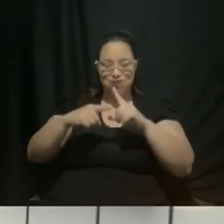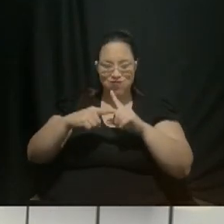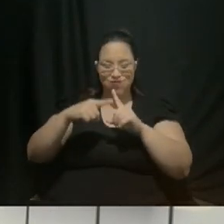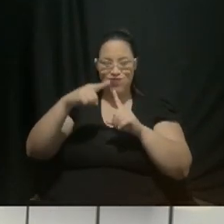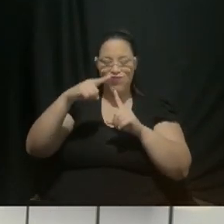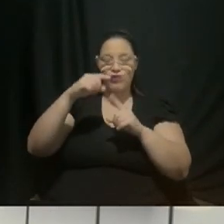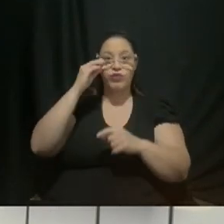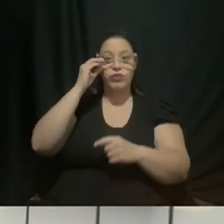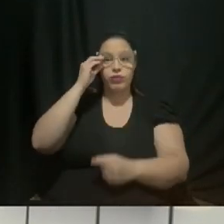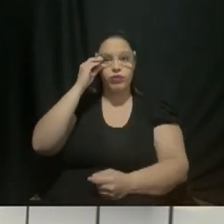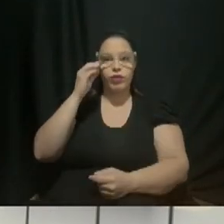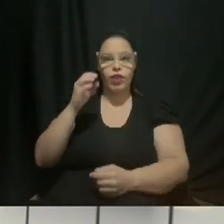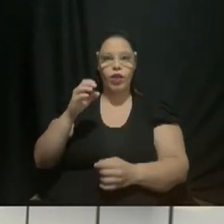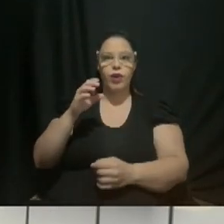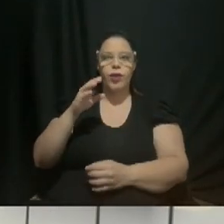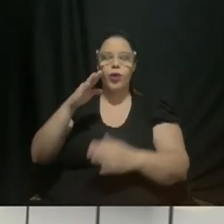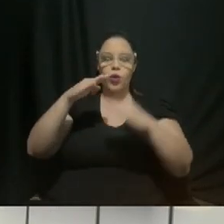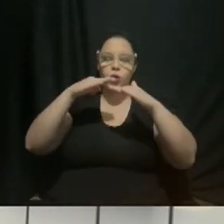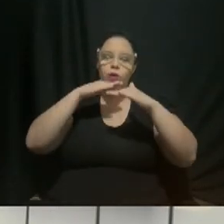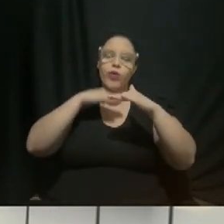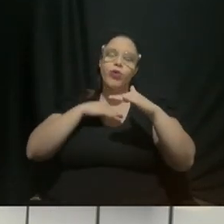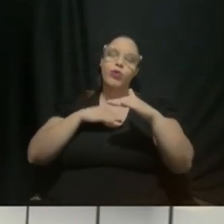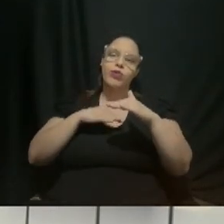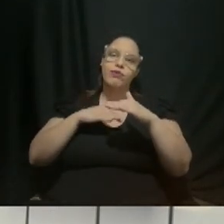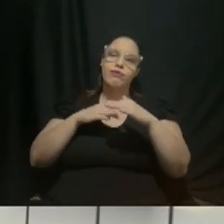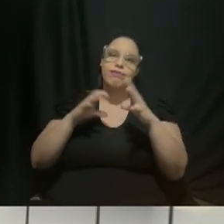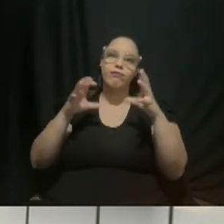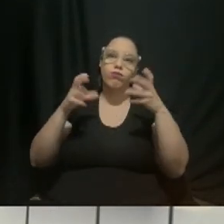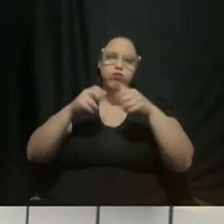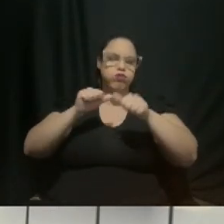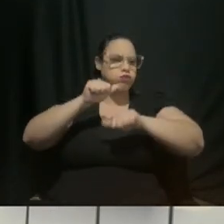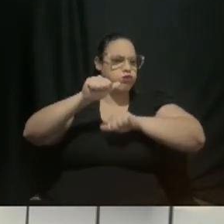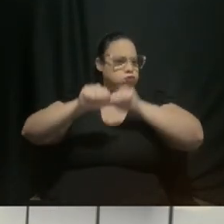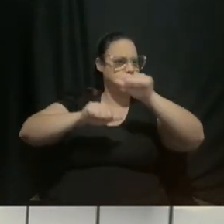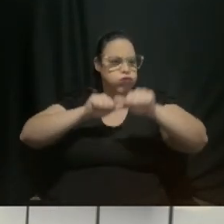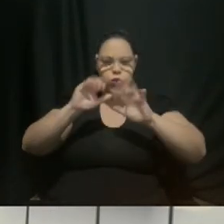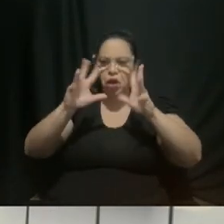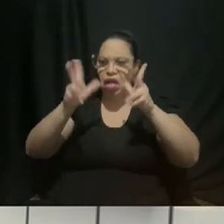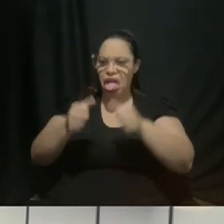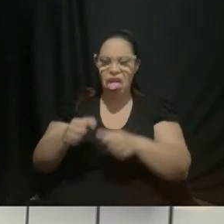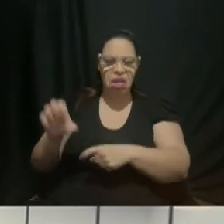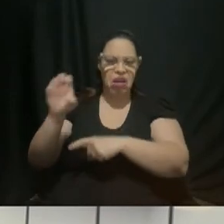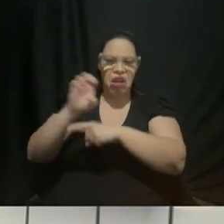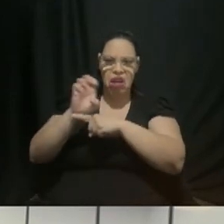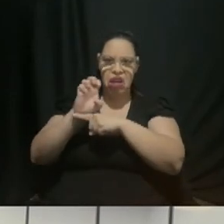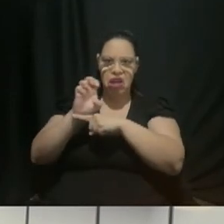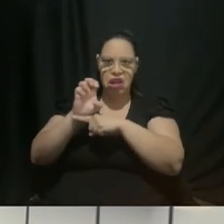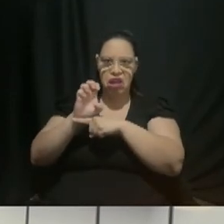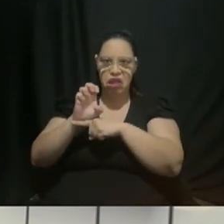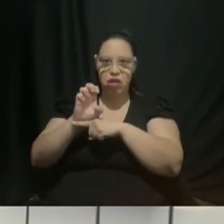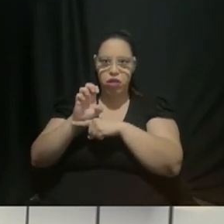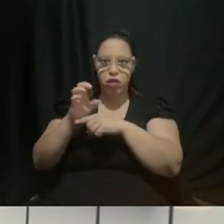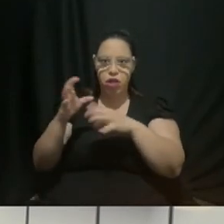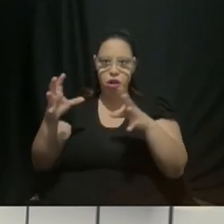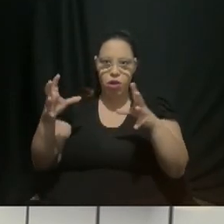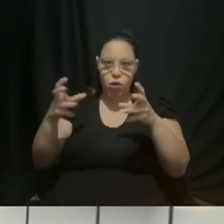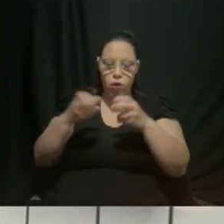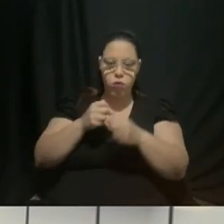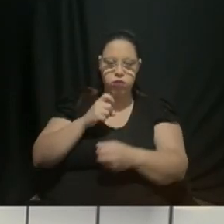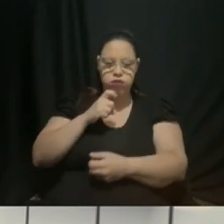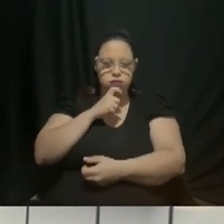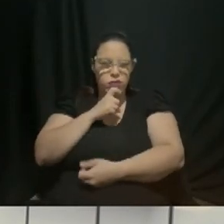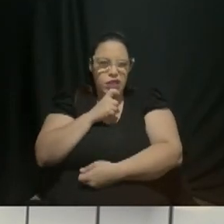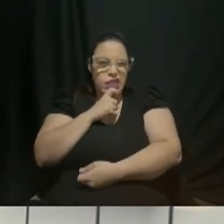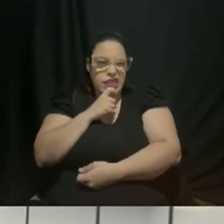fim da tarde o tempo muda em todo o estado. Tem a aproximação de uma passagem de uma frente fria